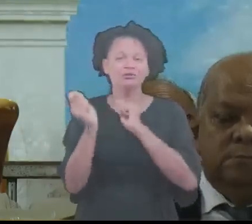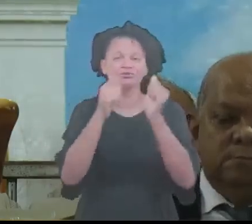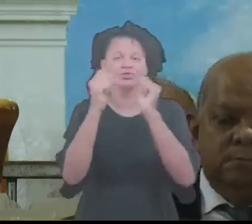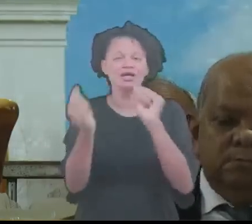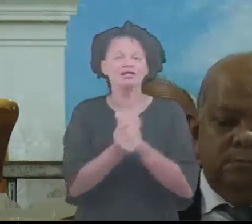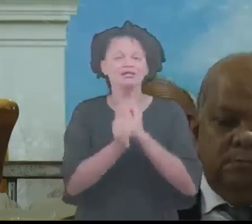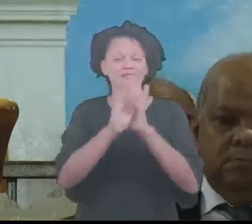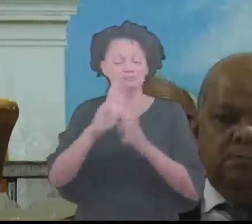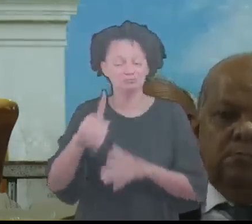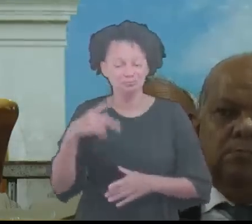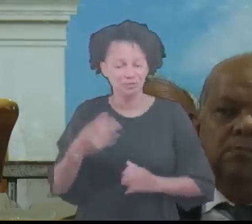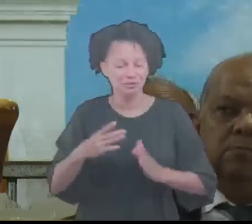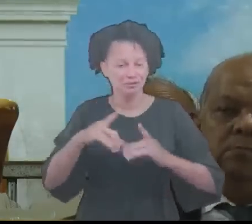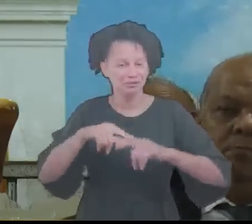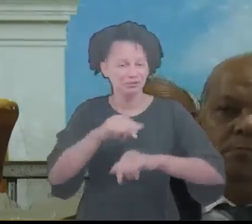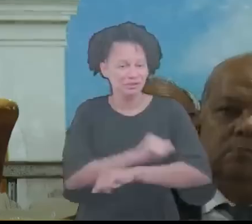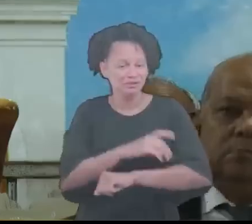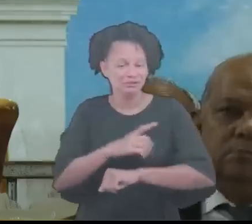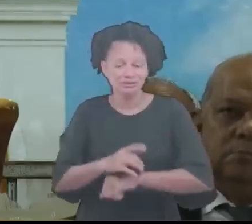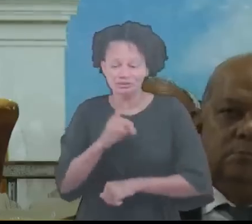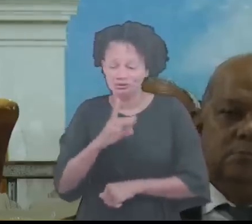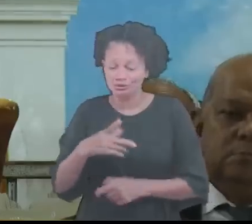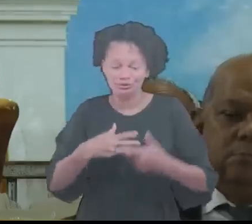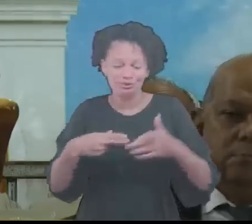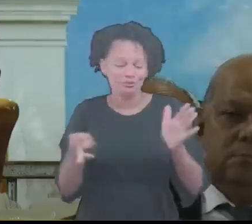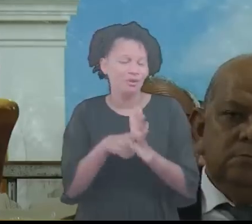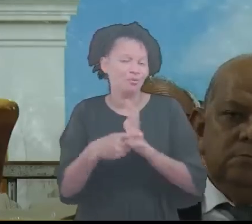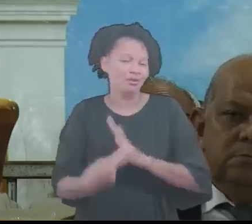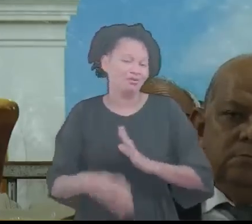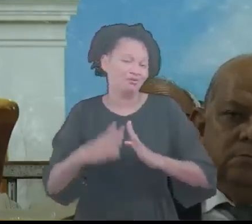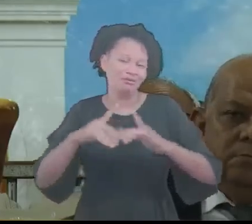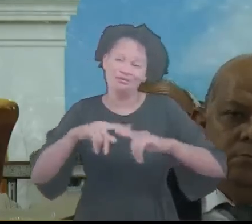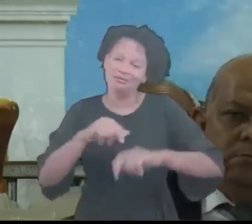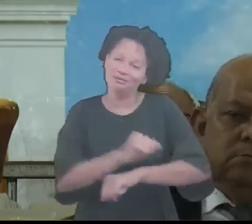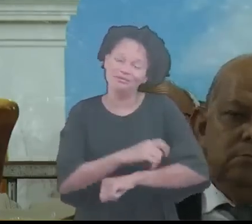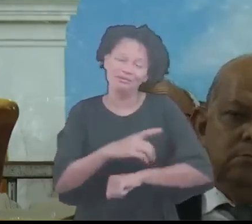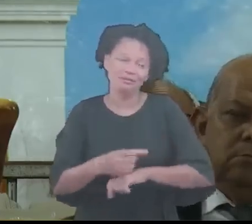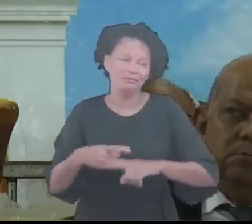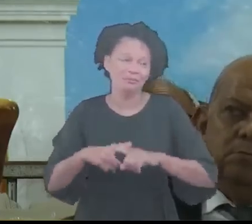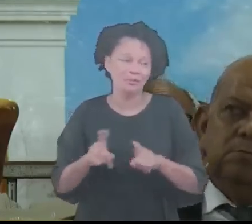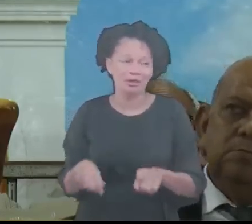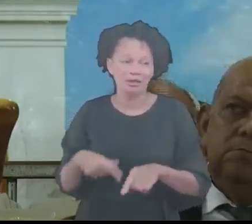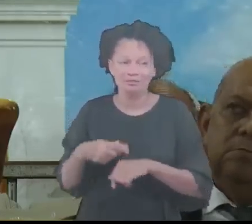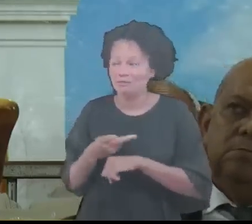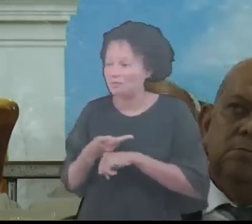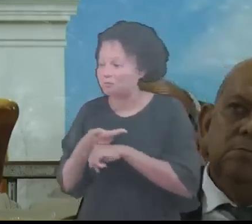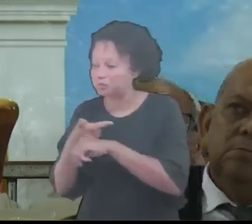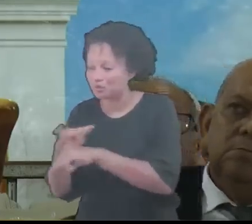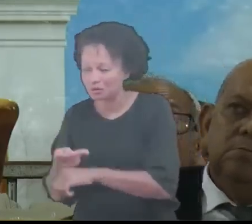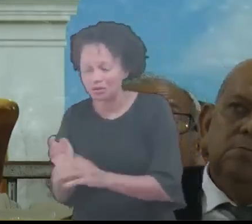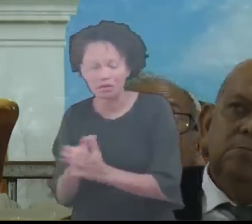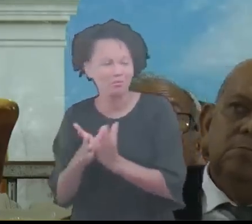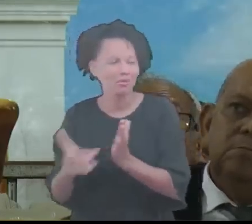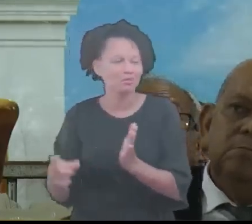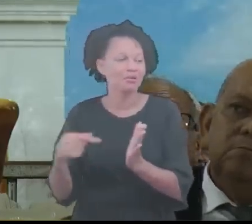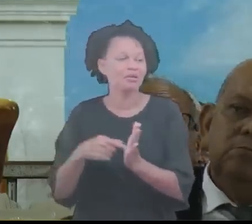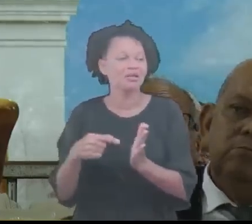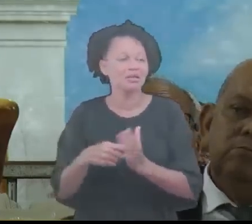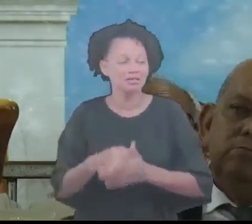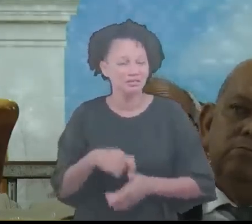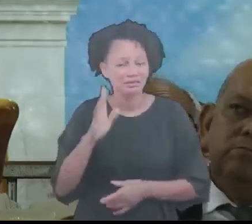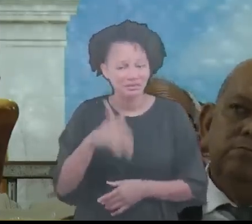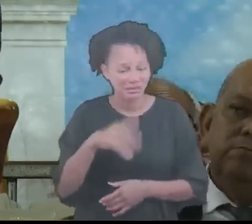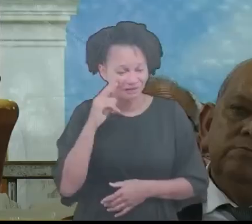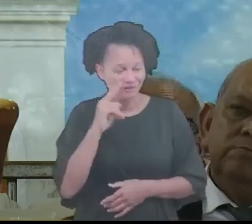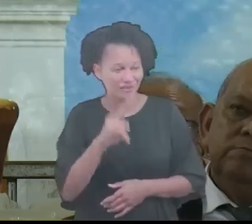Na Assembleia de Deus tem coisa que só tem na nossa igreja. Mas quando a gente vai atrás é bíblico, glória a Deus. Vocês já viram